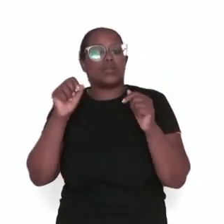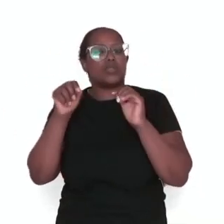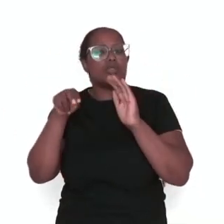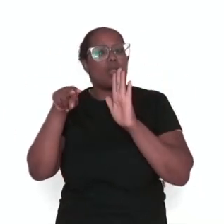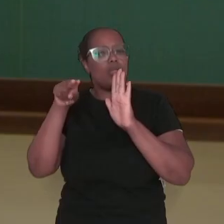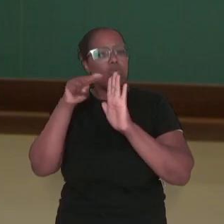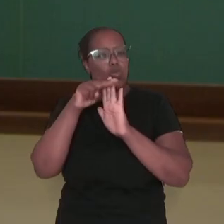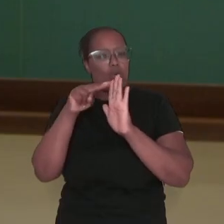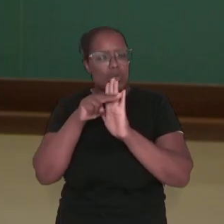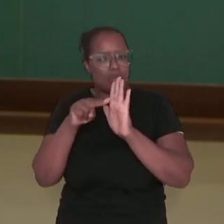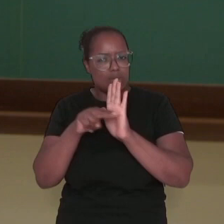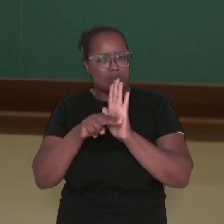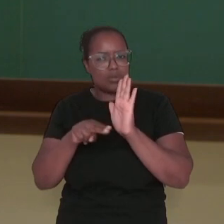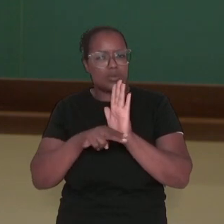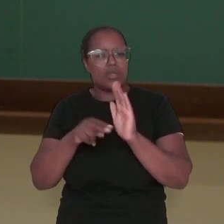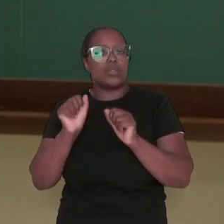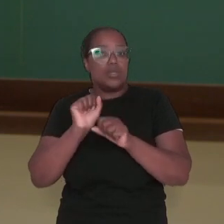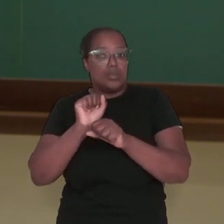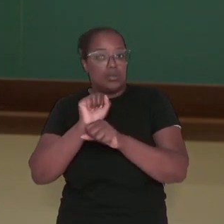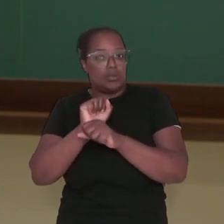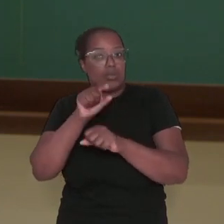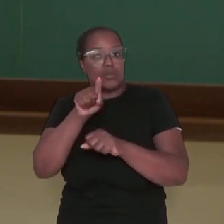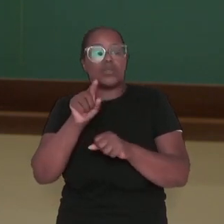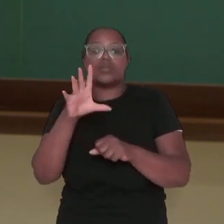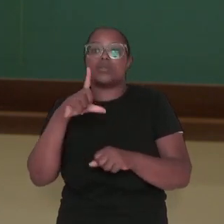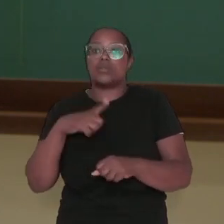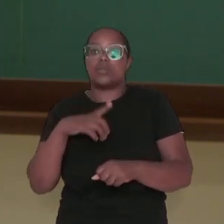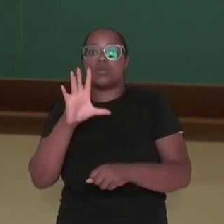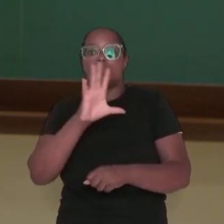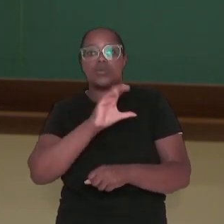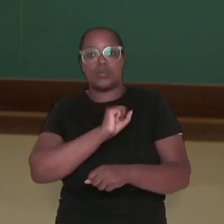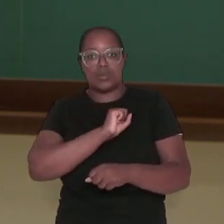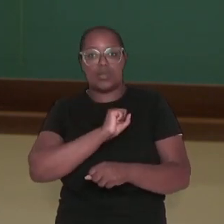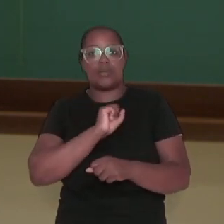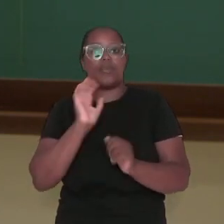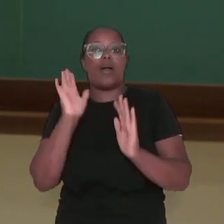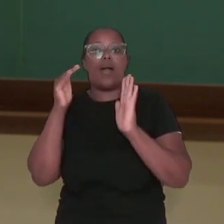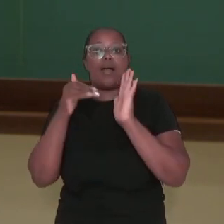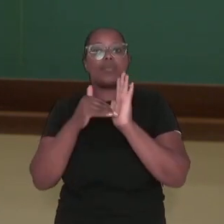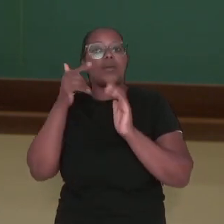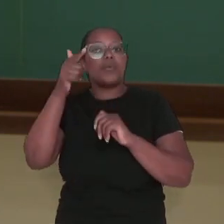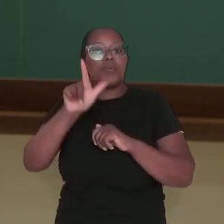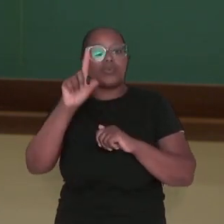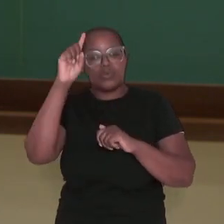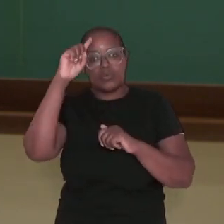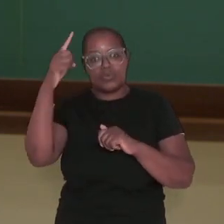científica, ok? Espero que vocês tenham gostado e até breve!